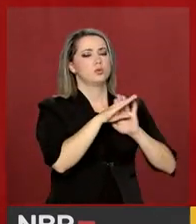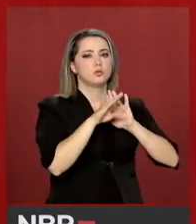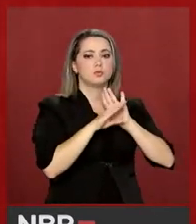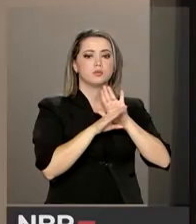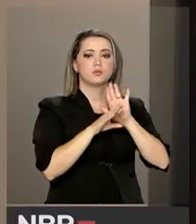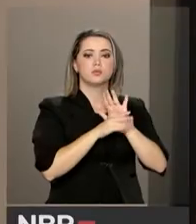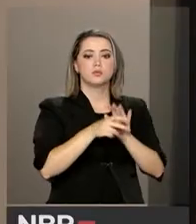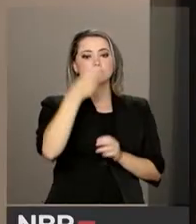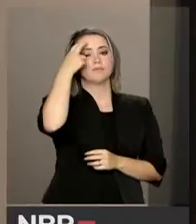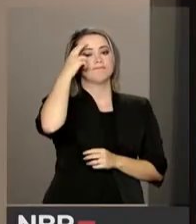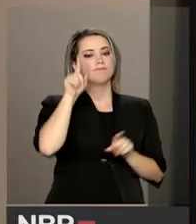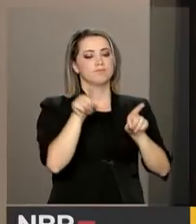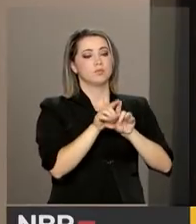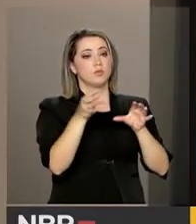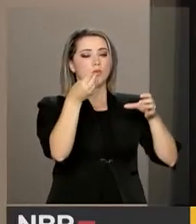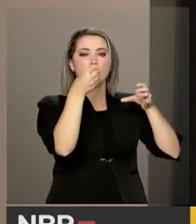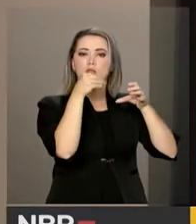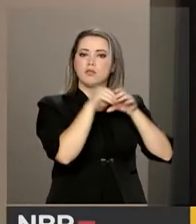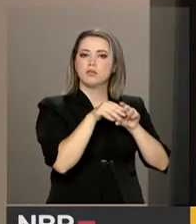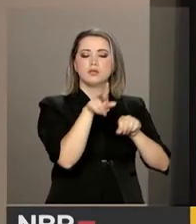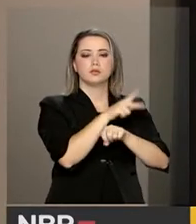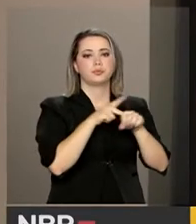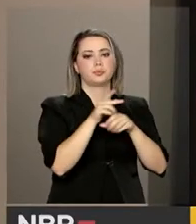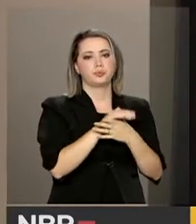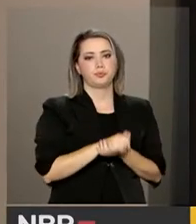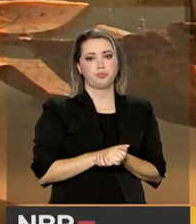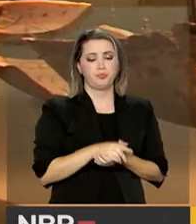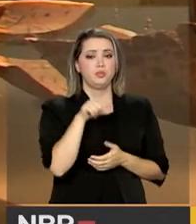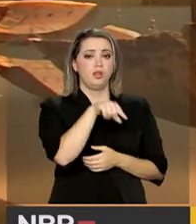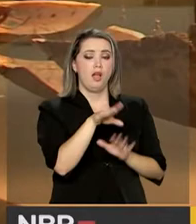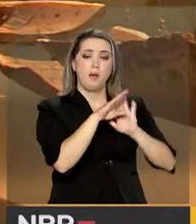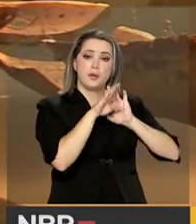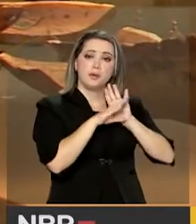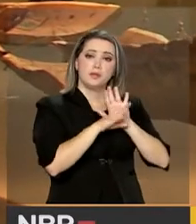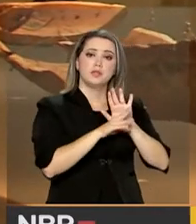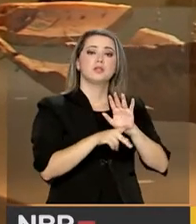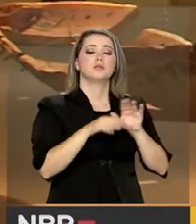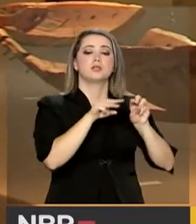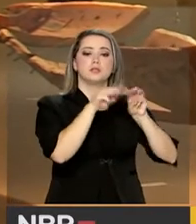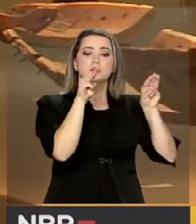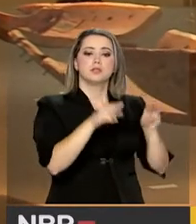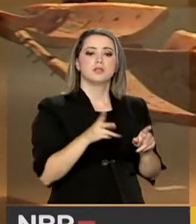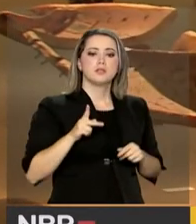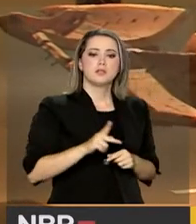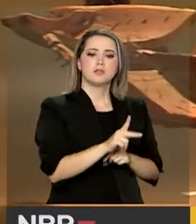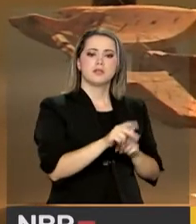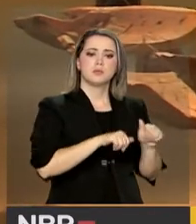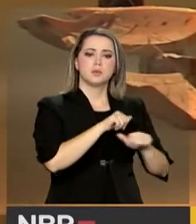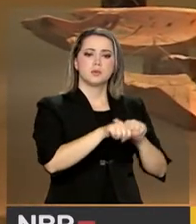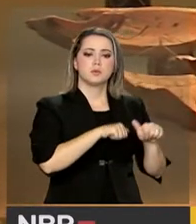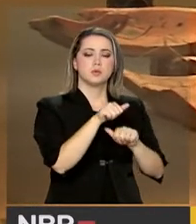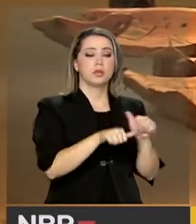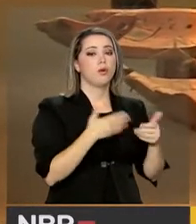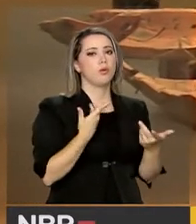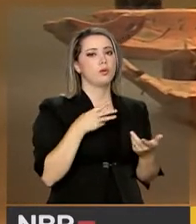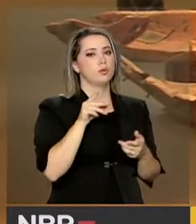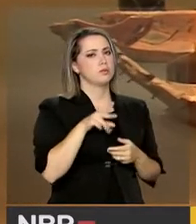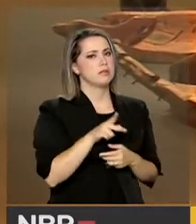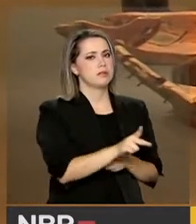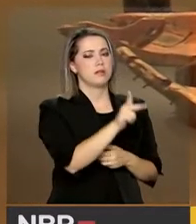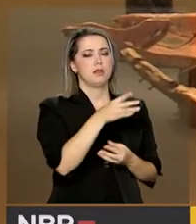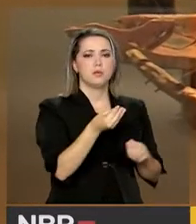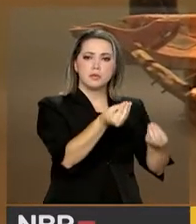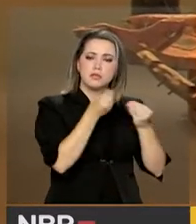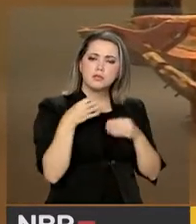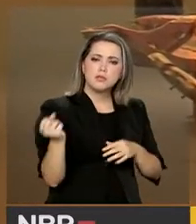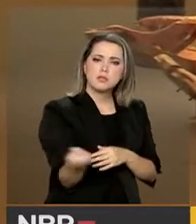programação cultural e dentro do país. A programação dos museus está sempre se renovando, os museus sempre trazem